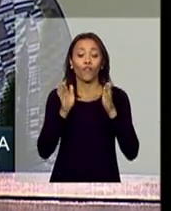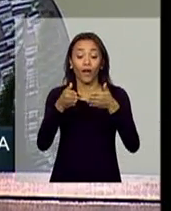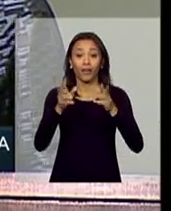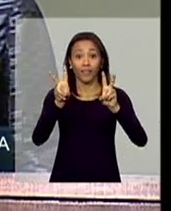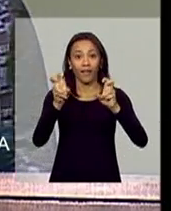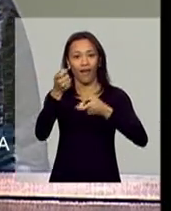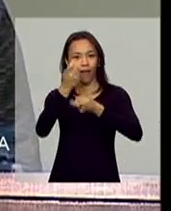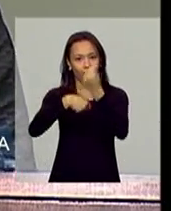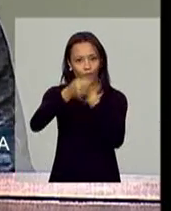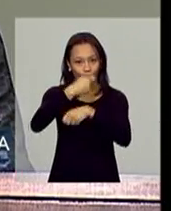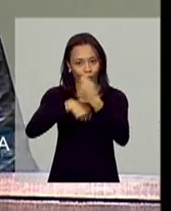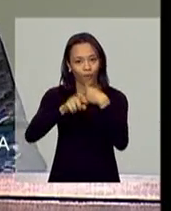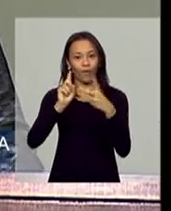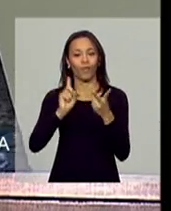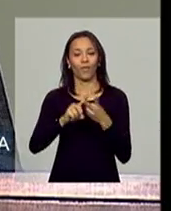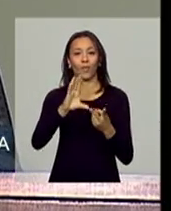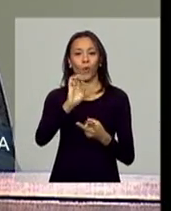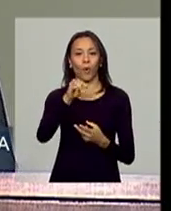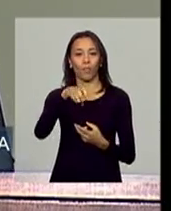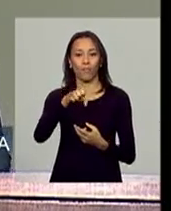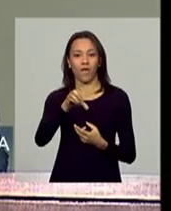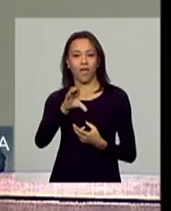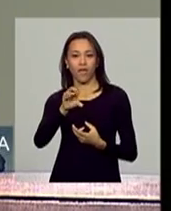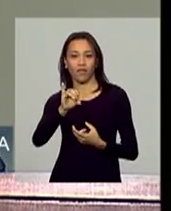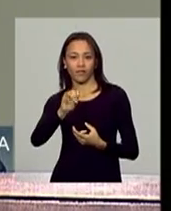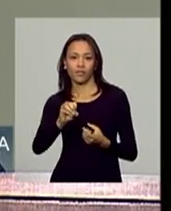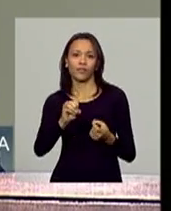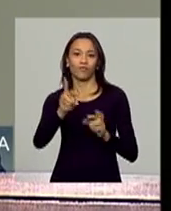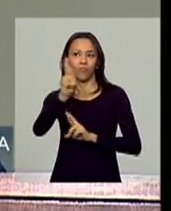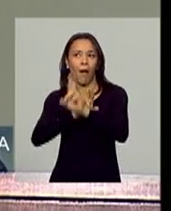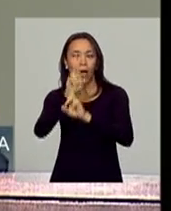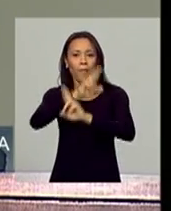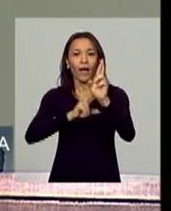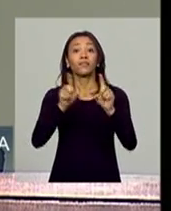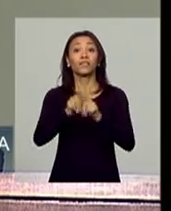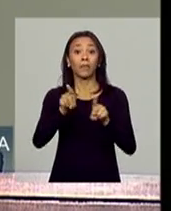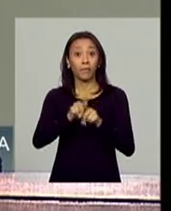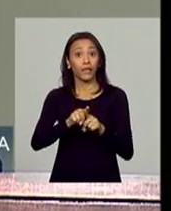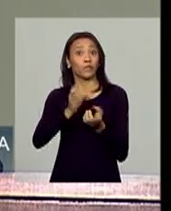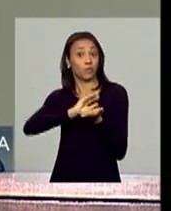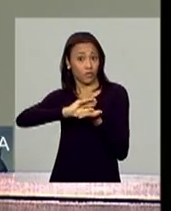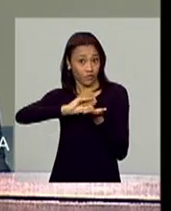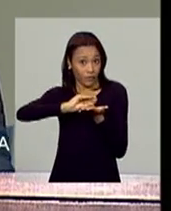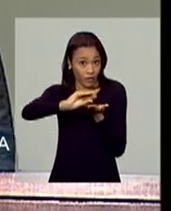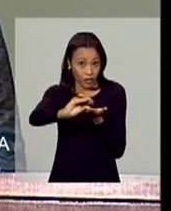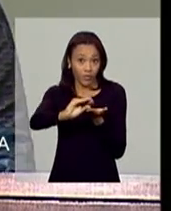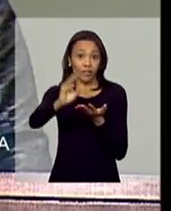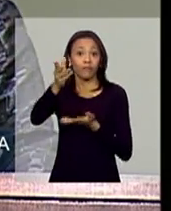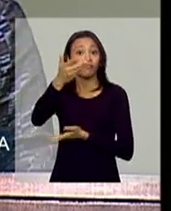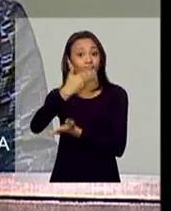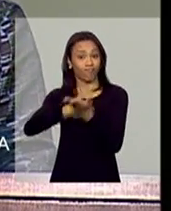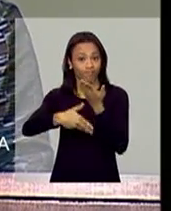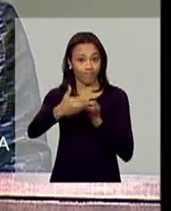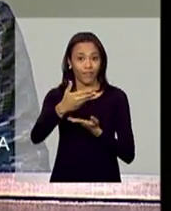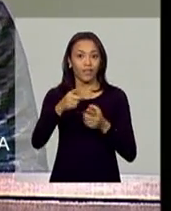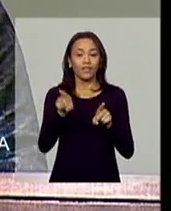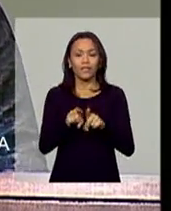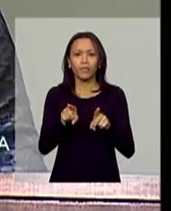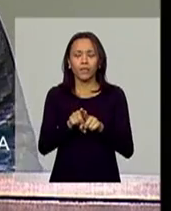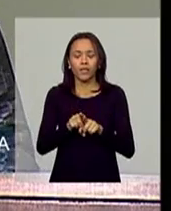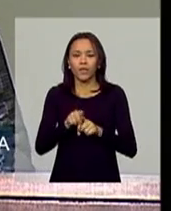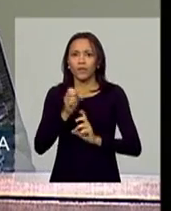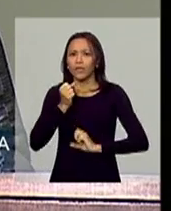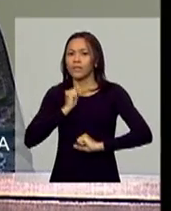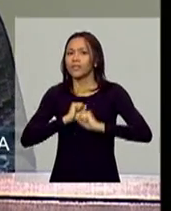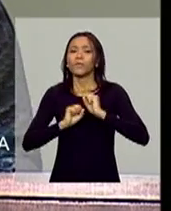econômicas, do comércio bilateral, enfim, dos investimentos recíprocos. E o grande anseio